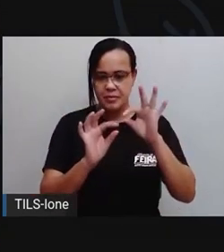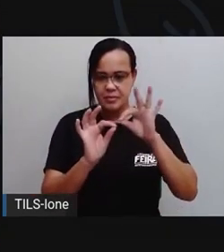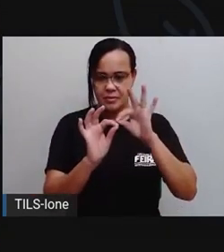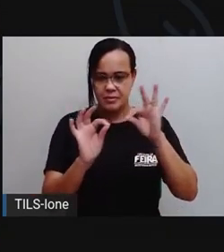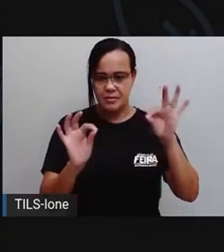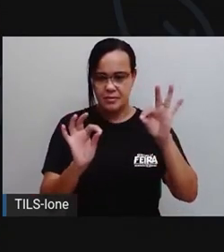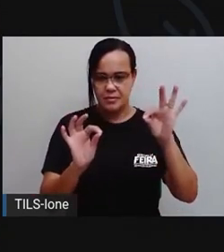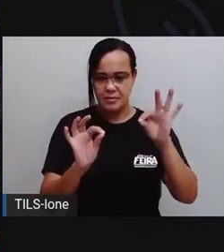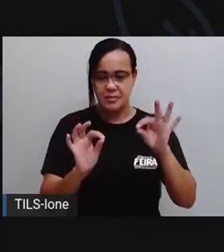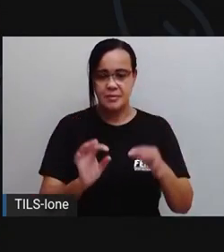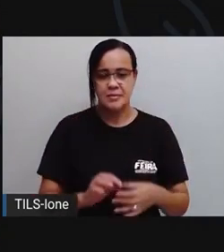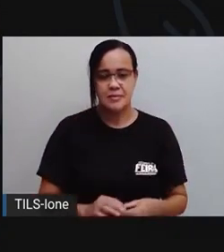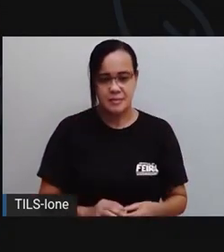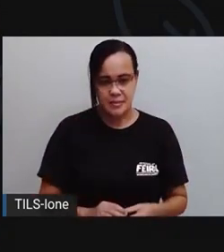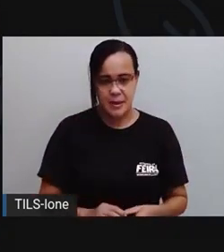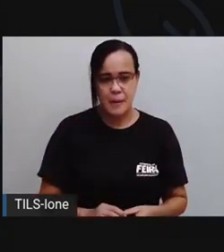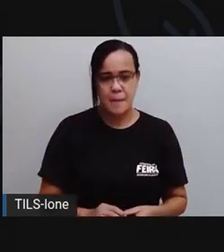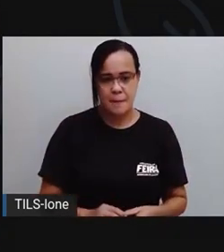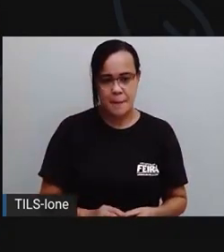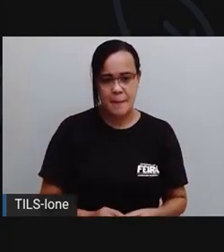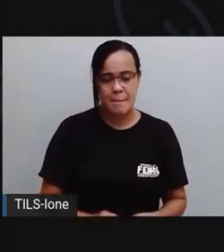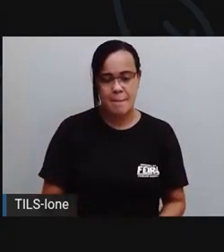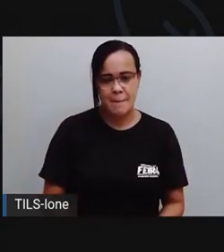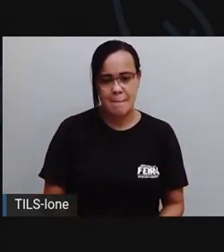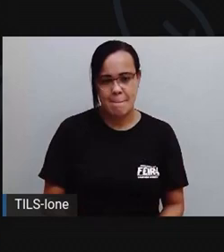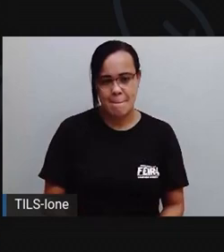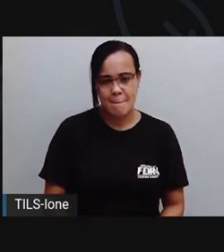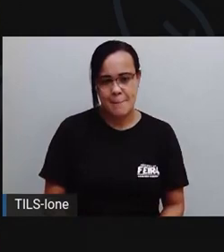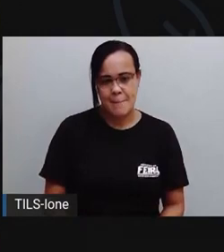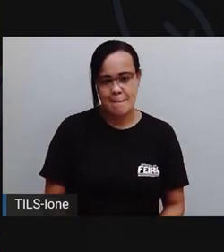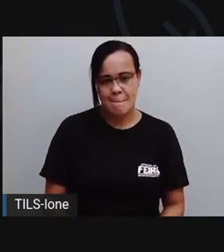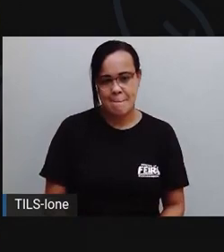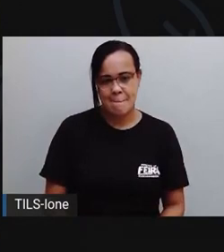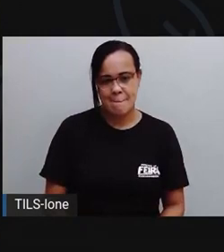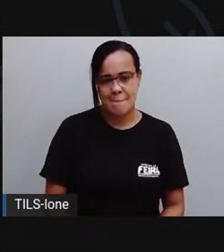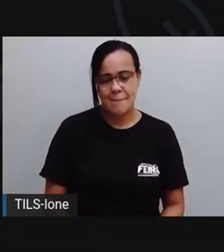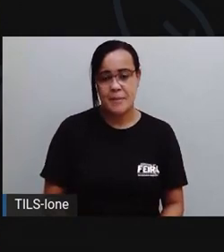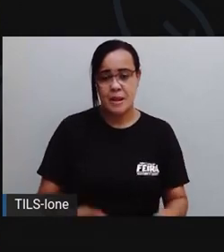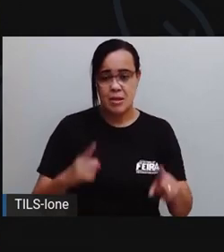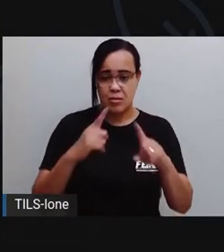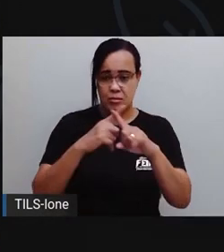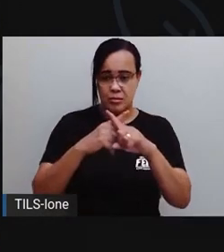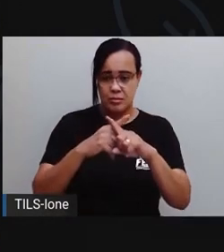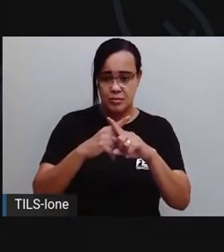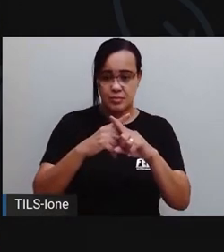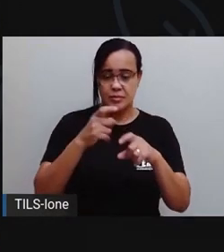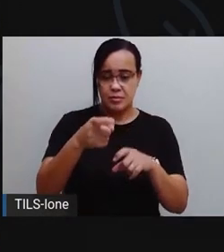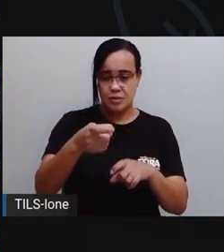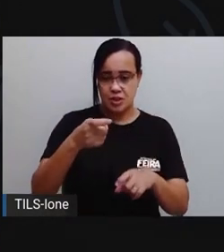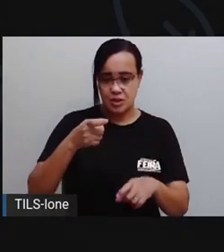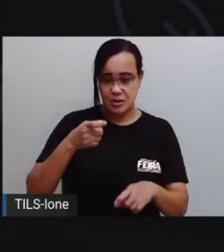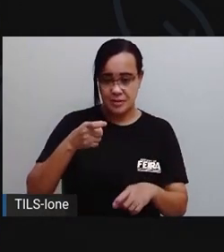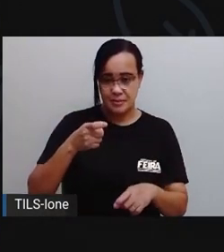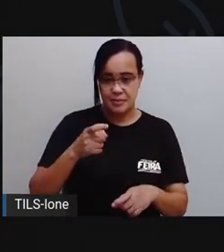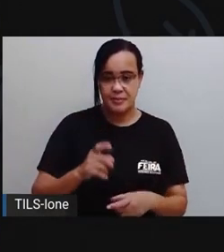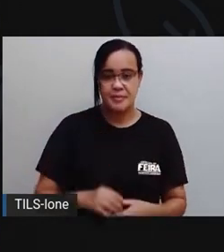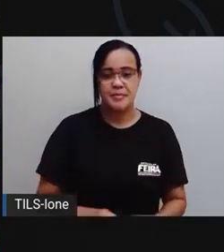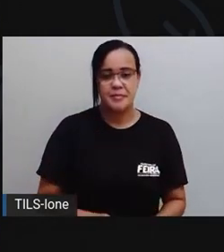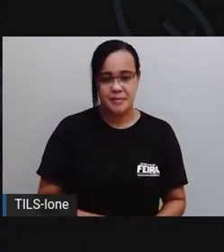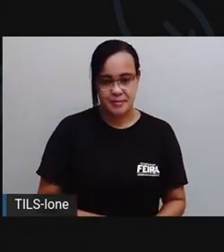do outro lado, ó, você faz a outra. E aí a gente faz um X. Ó.